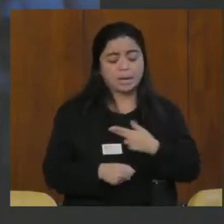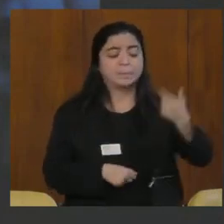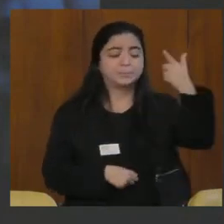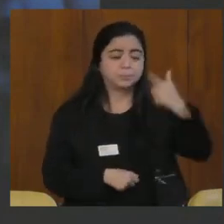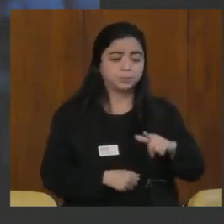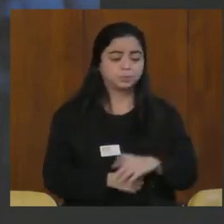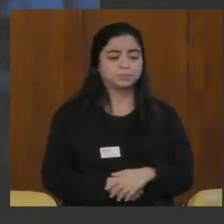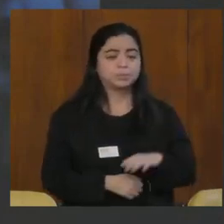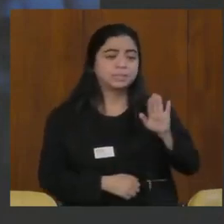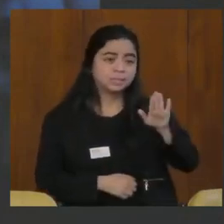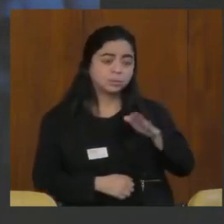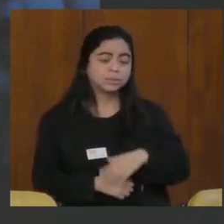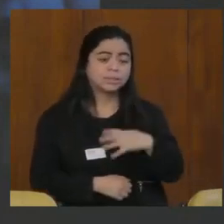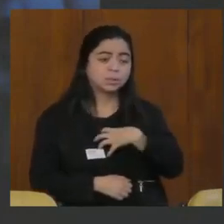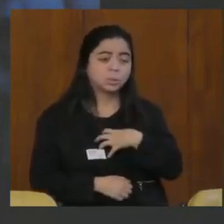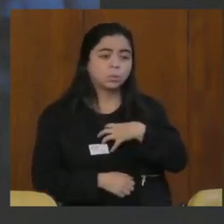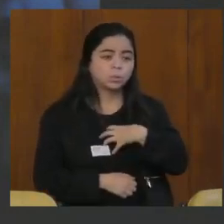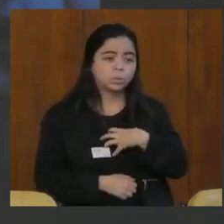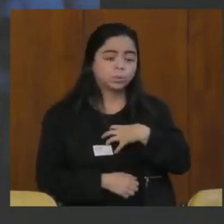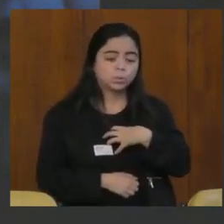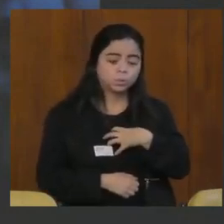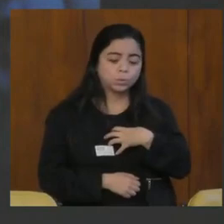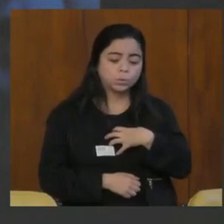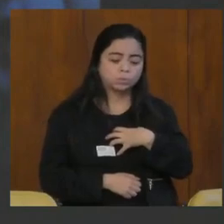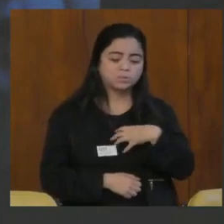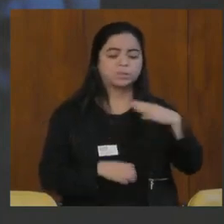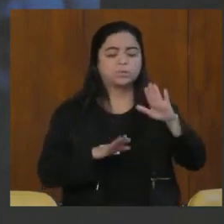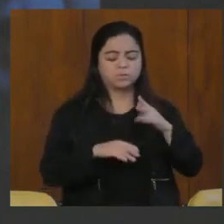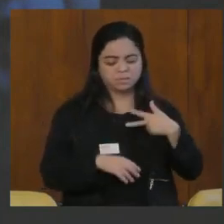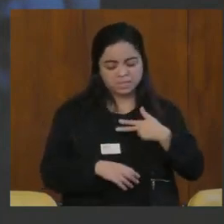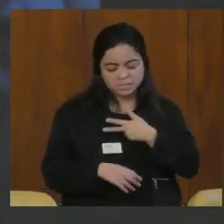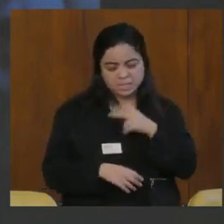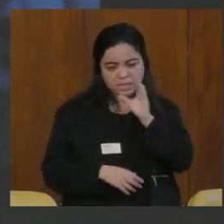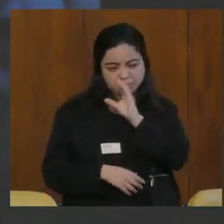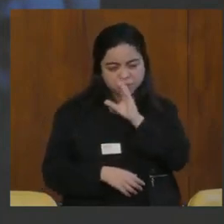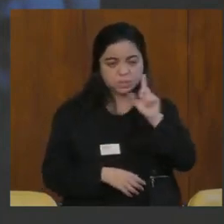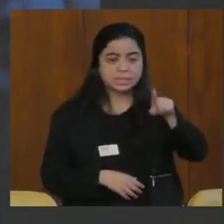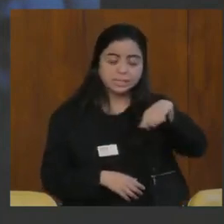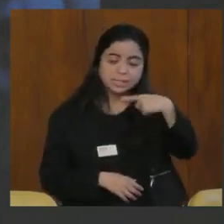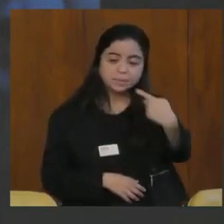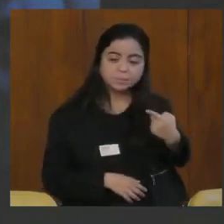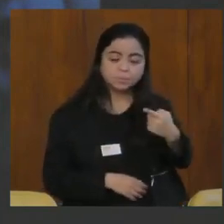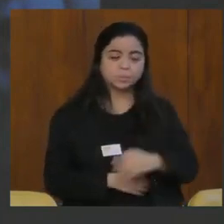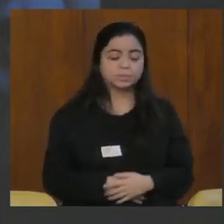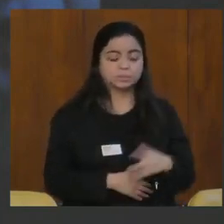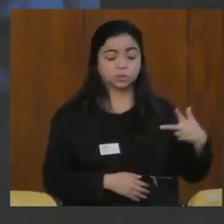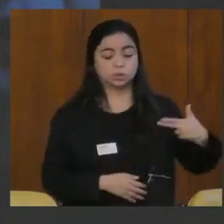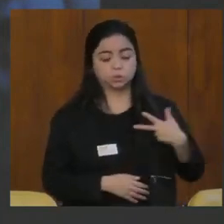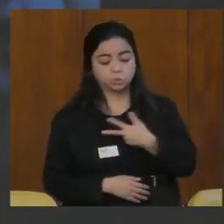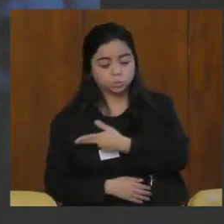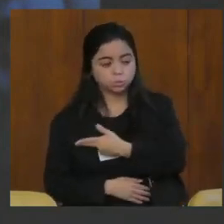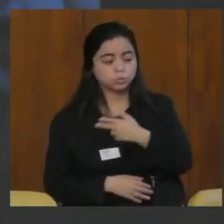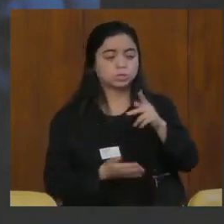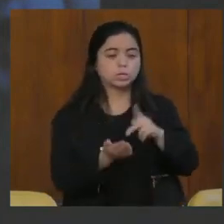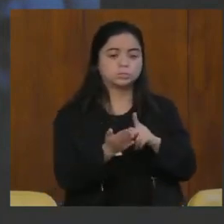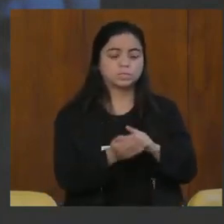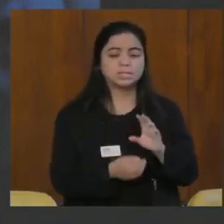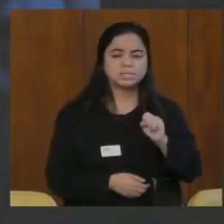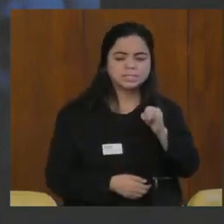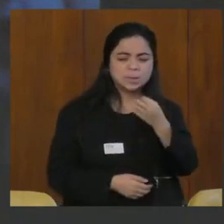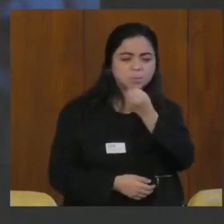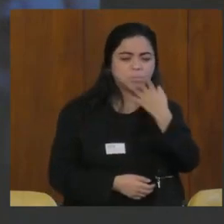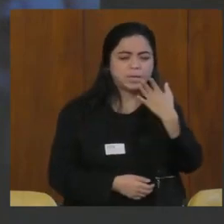quando a criança tem sintoma muito pequenininho, faz a paliativa e depois vai para a total. Se ela está bem, ela vai até os